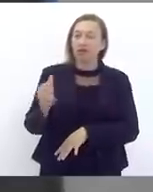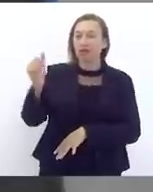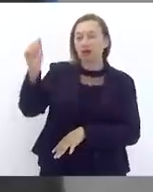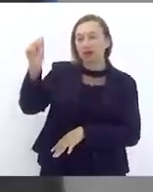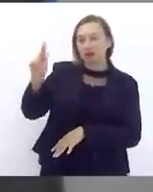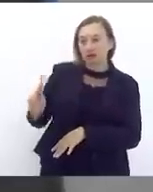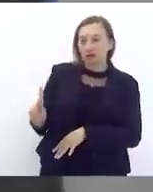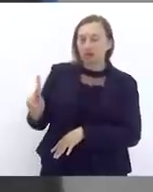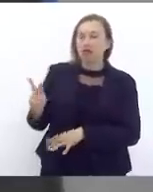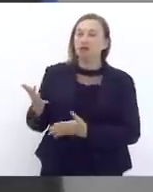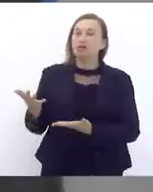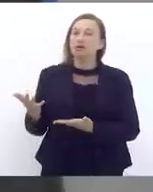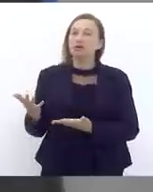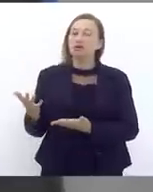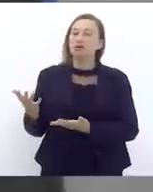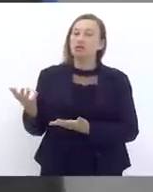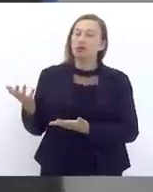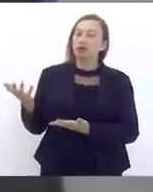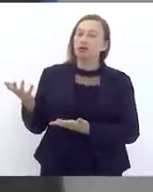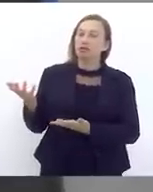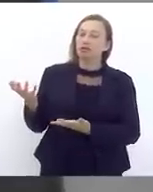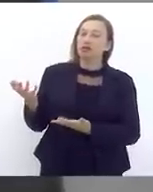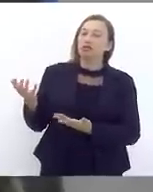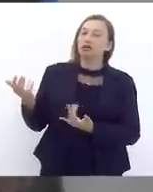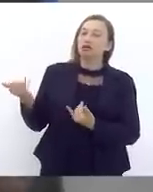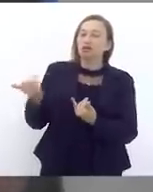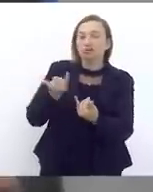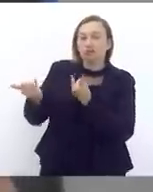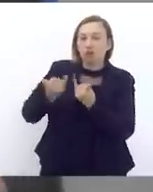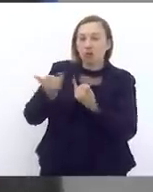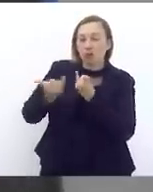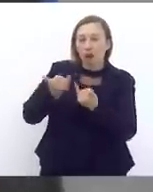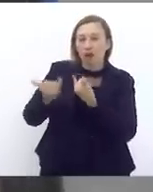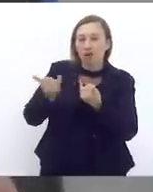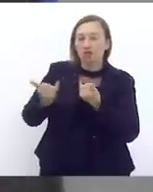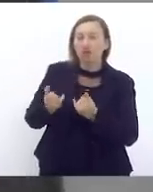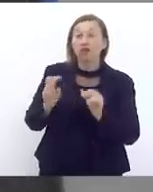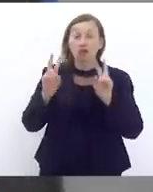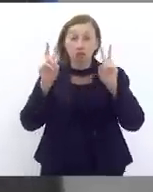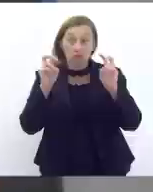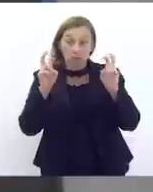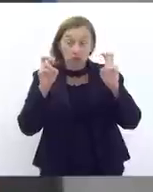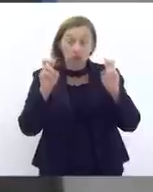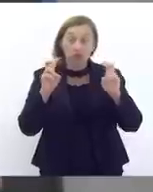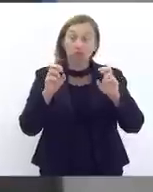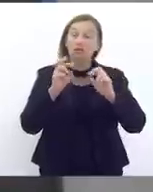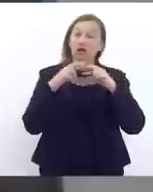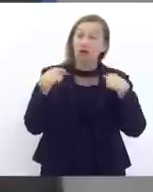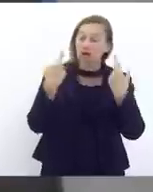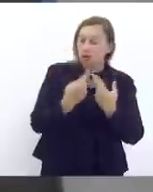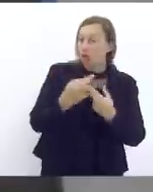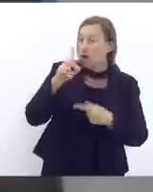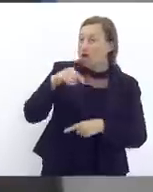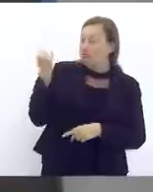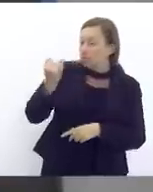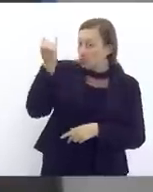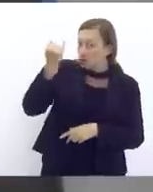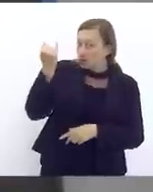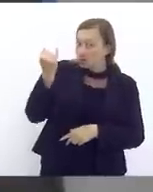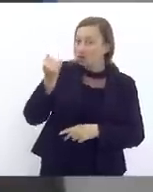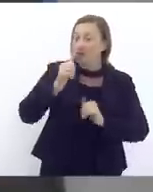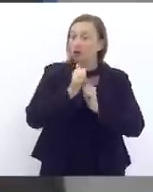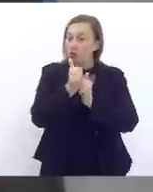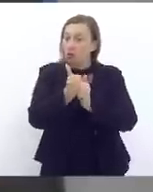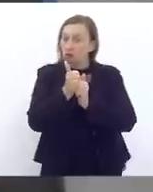mantenham informados dos desdobramentos dessa reunião acho que é importante que a